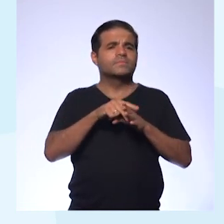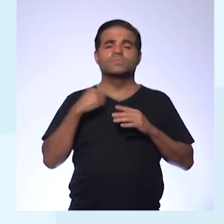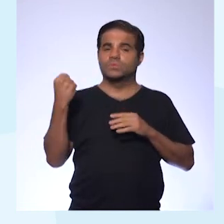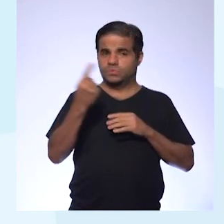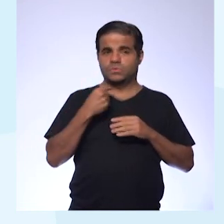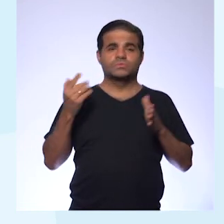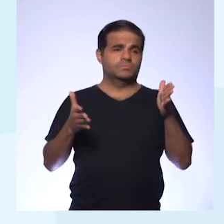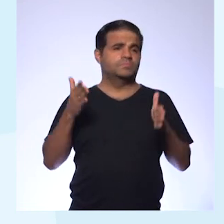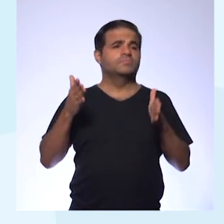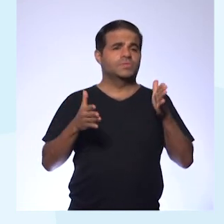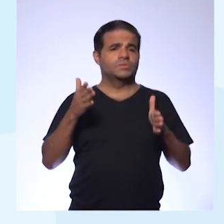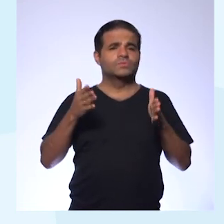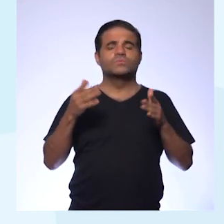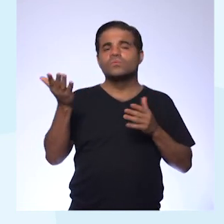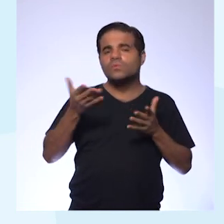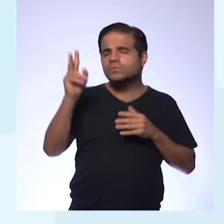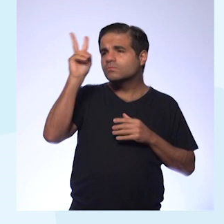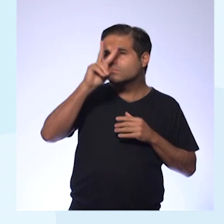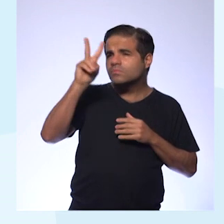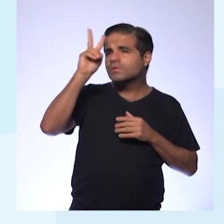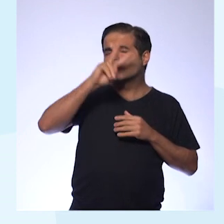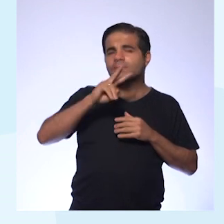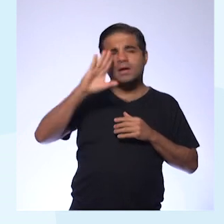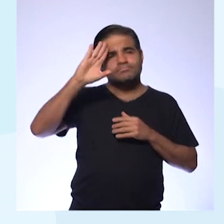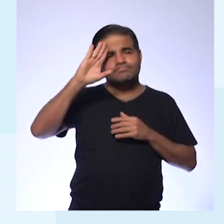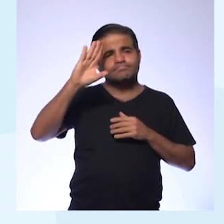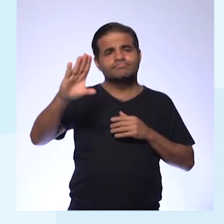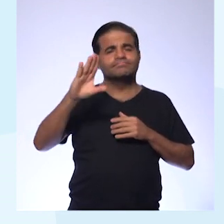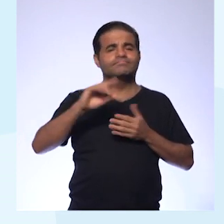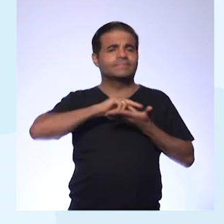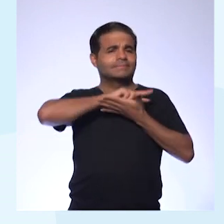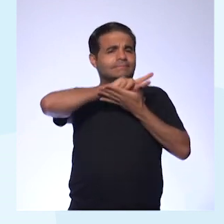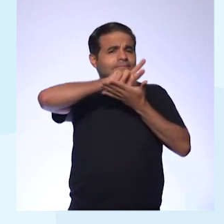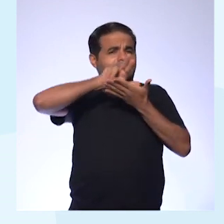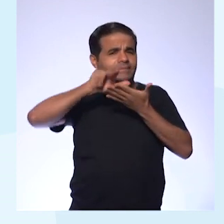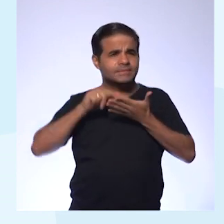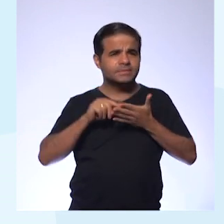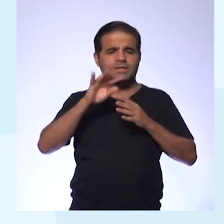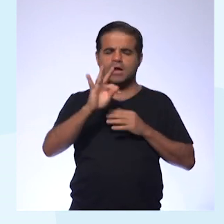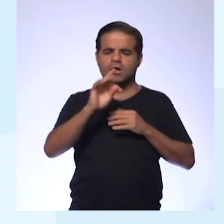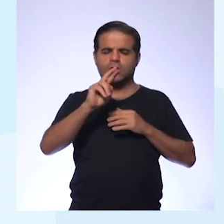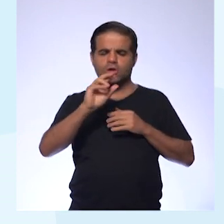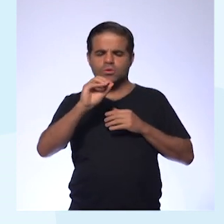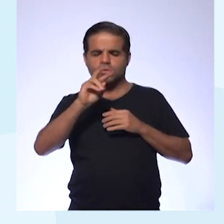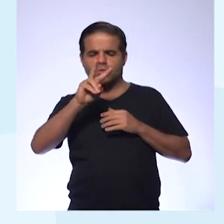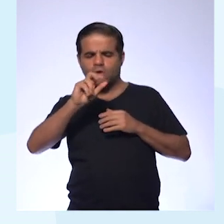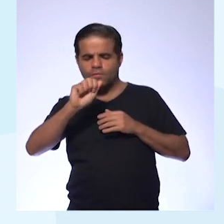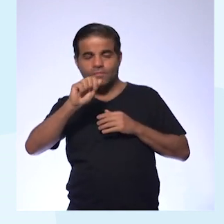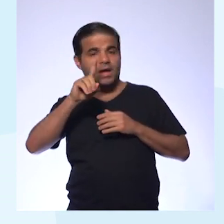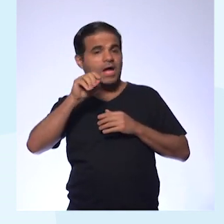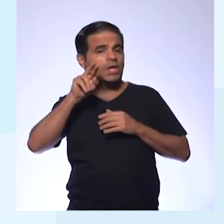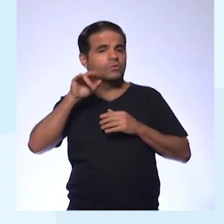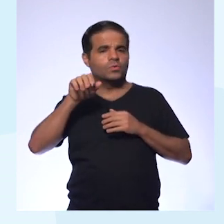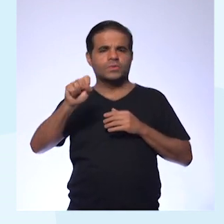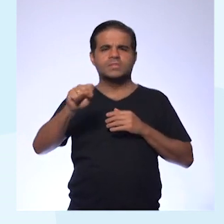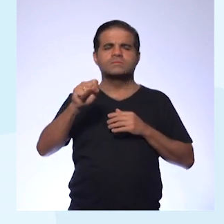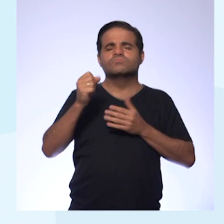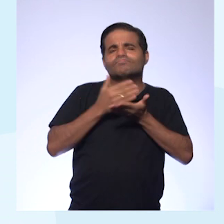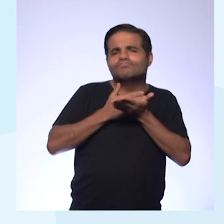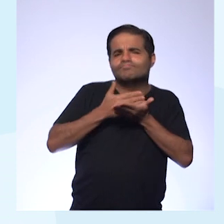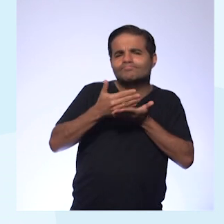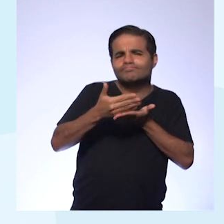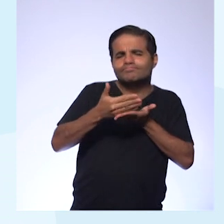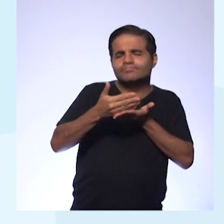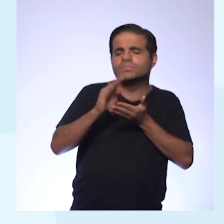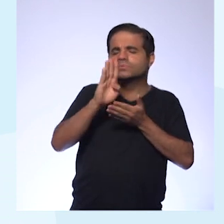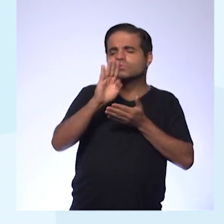época. Hoje vamos relembrar as principais características do trovadorismo, tá? O assunto lá no comecinho do bimestre,